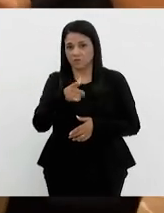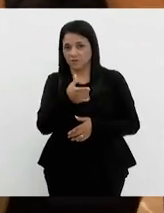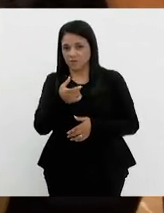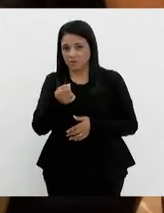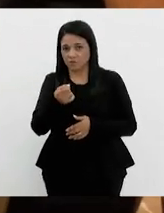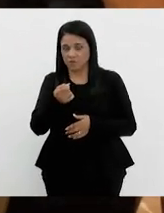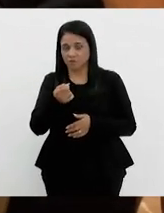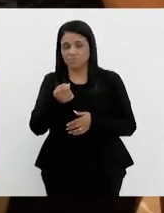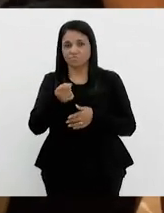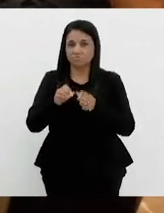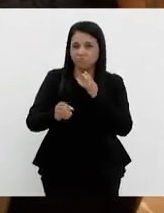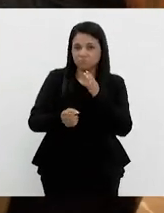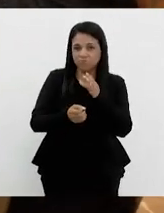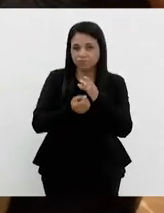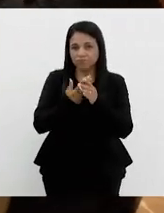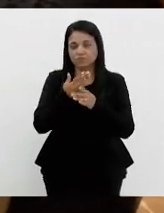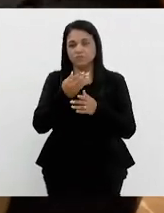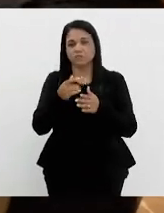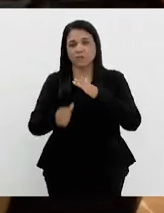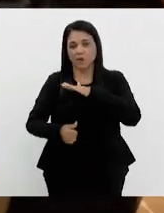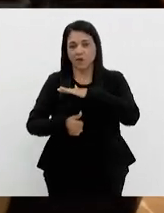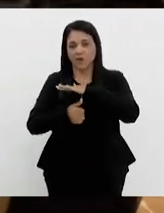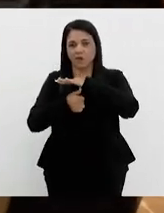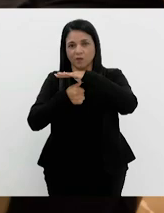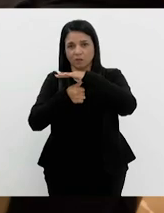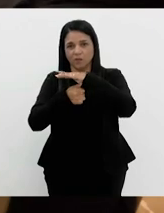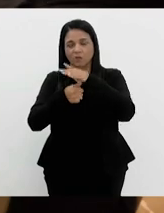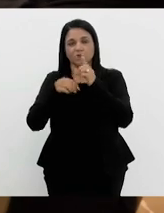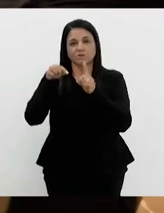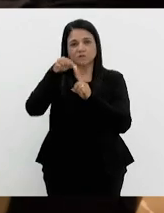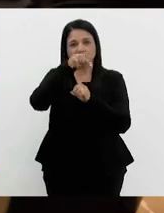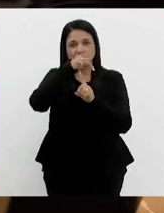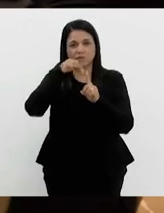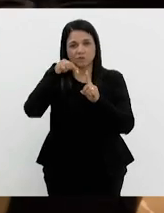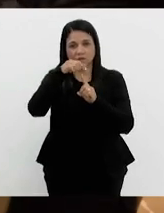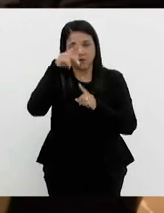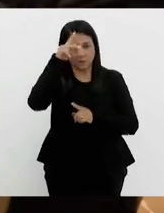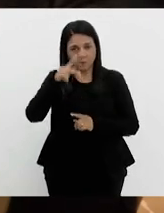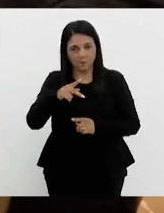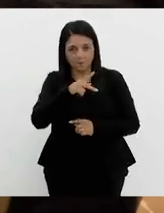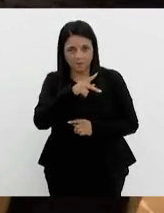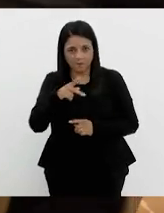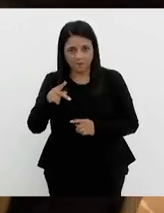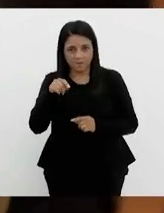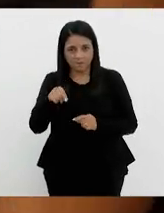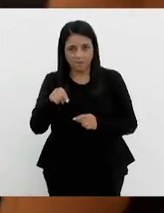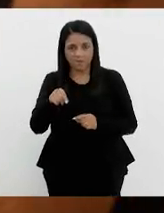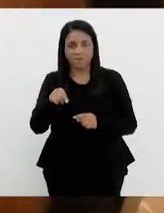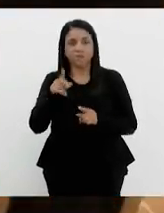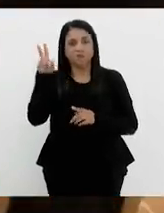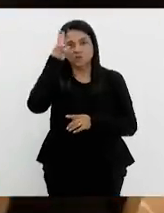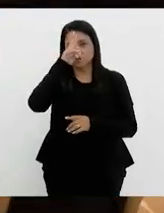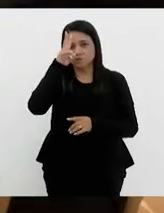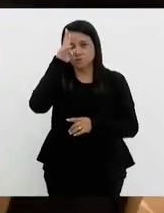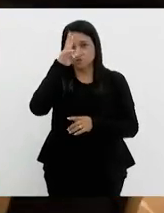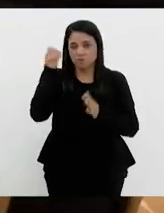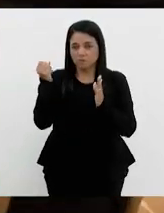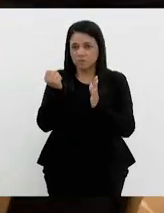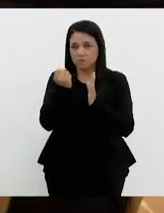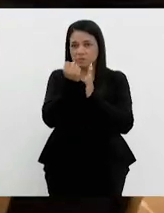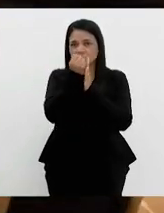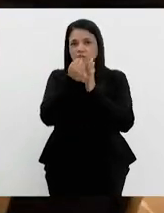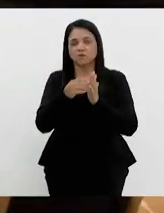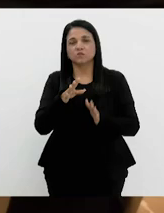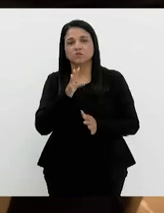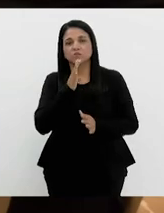constatação do reitor do nosso Santuário Padre Omar Raposo de que sendo Cristo Redentor o símbolo de maior reconhecimento